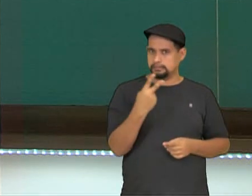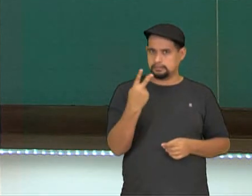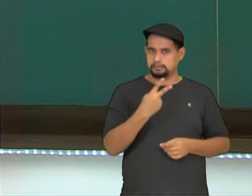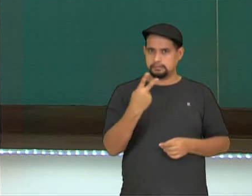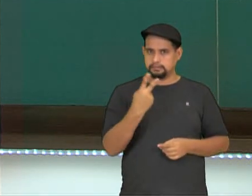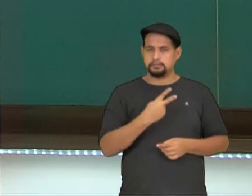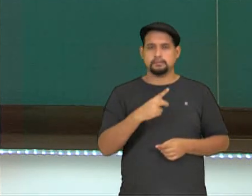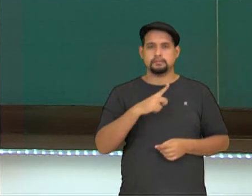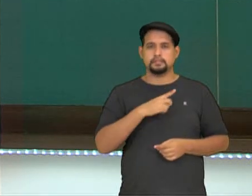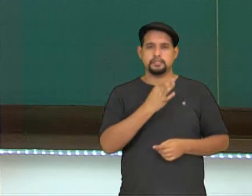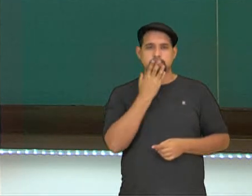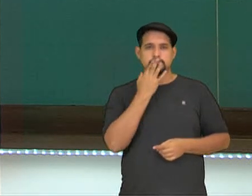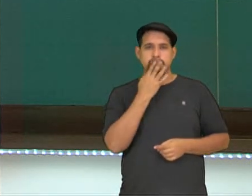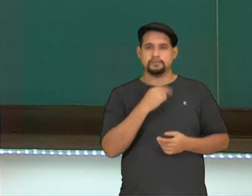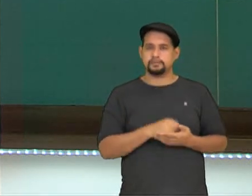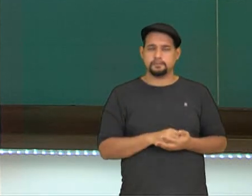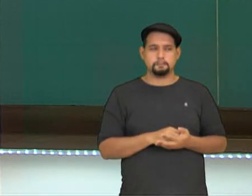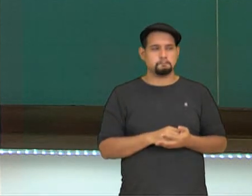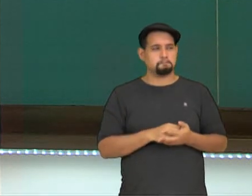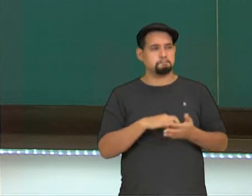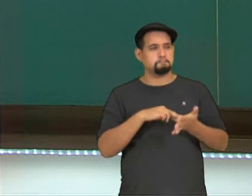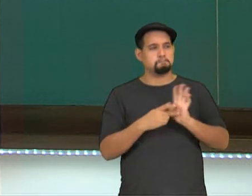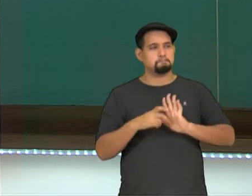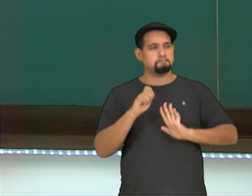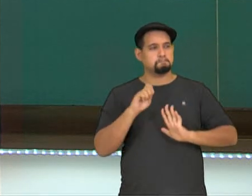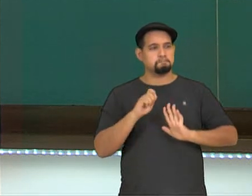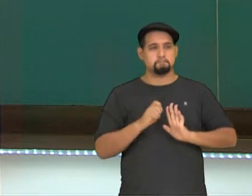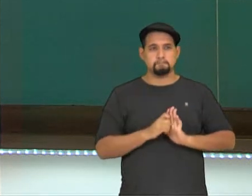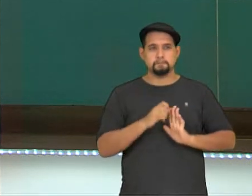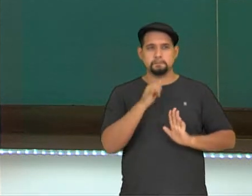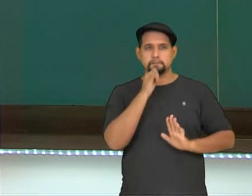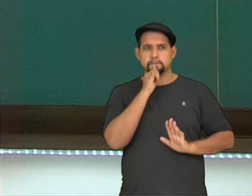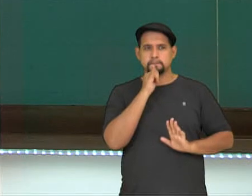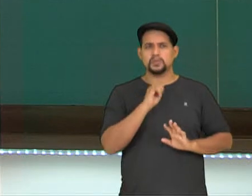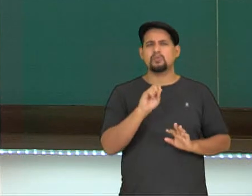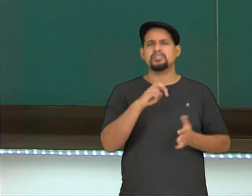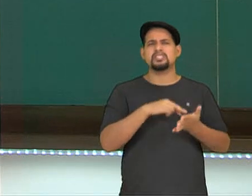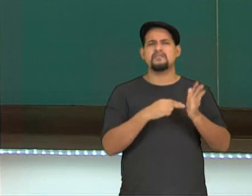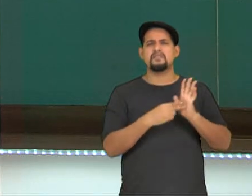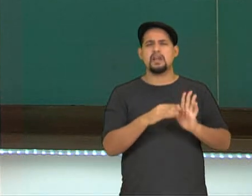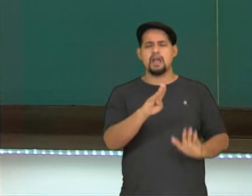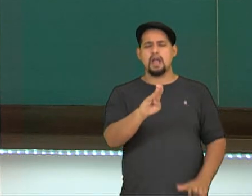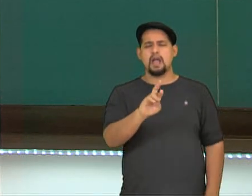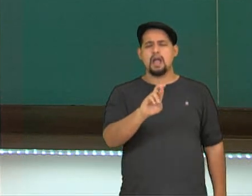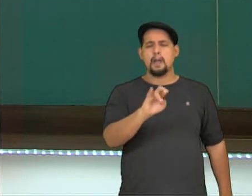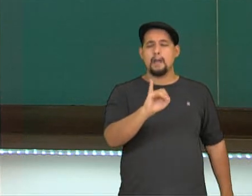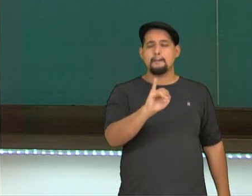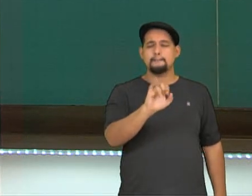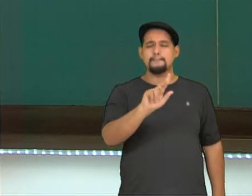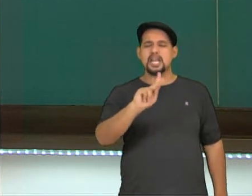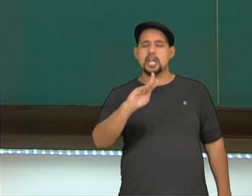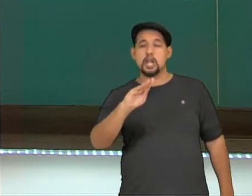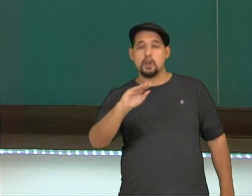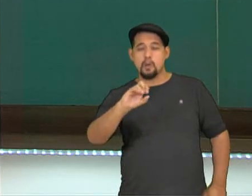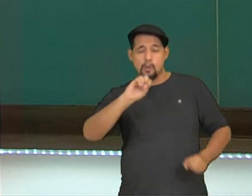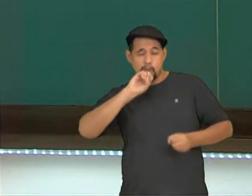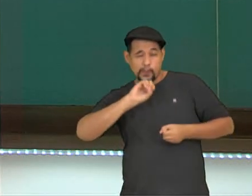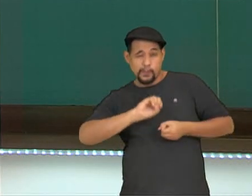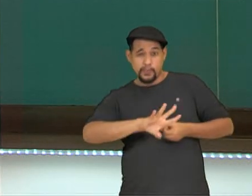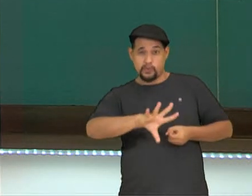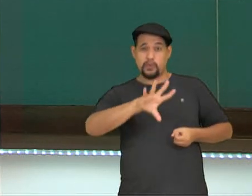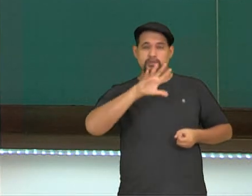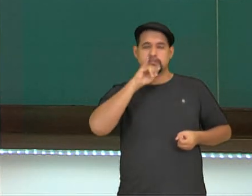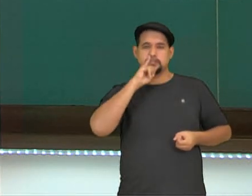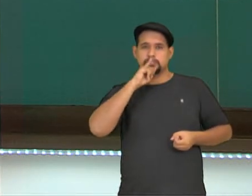da cor, pigmento, que seria exatamente brilho. O que é o brilho? Brilha é quando eu exponho alguma coisa a